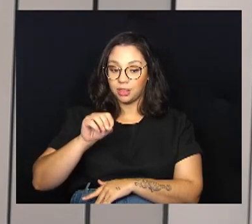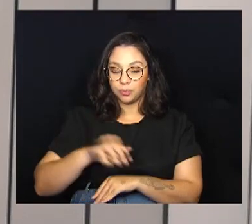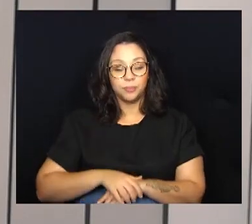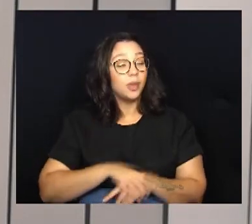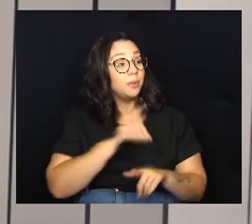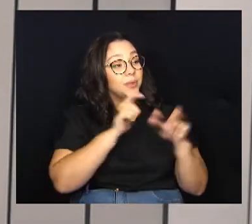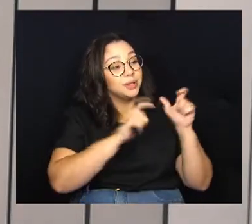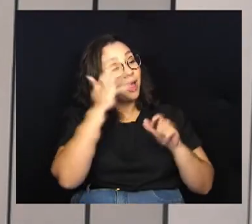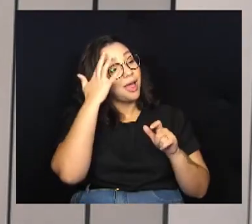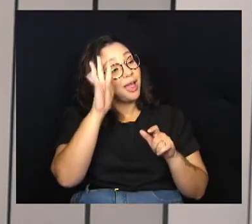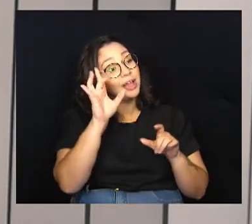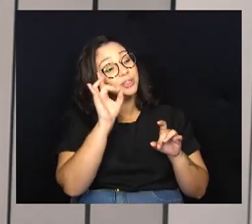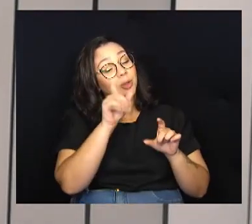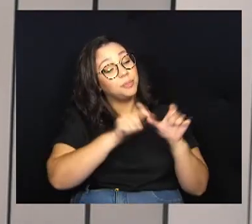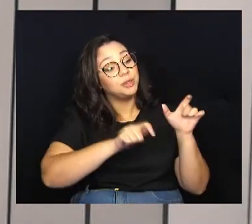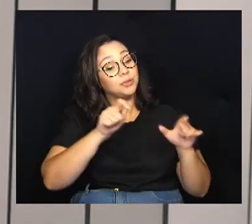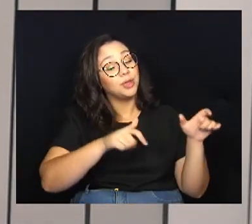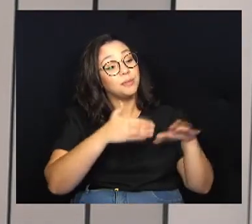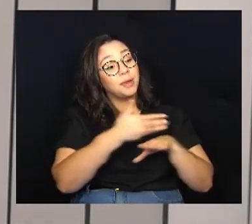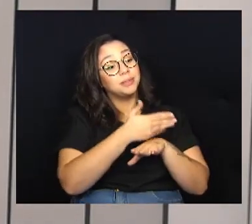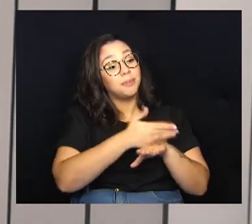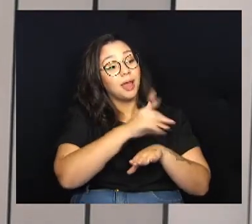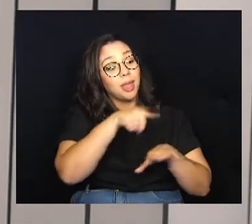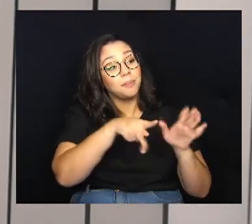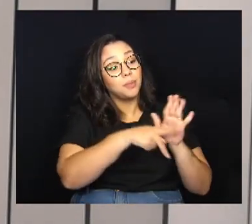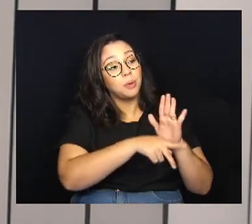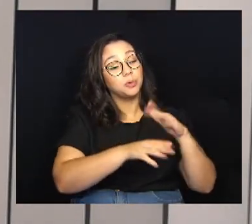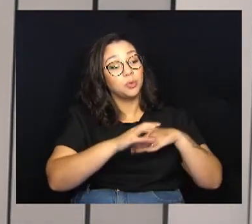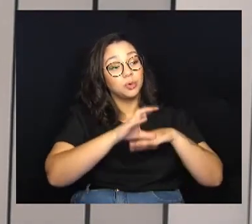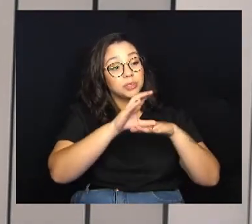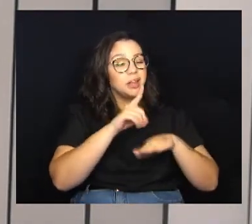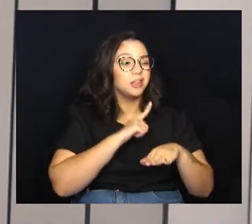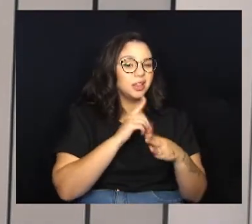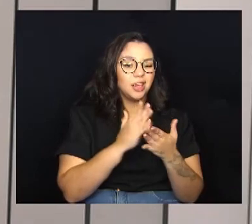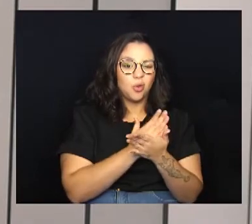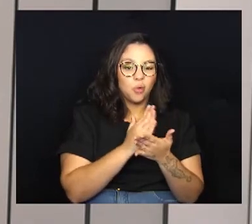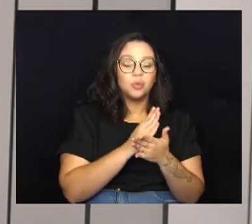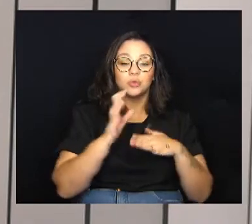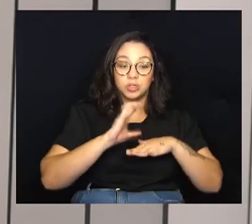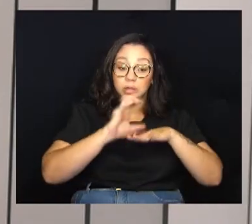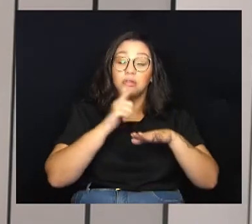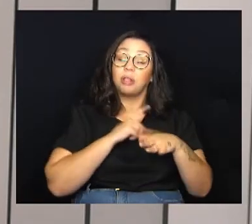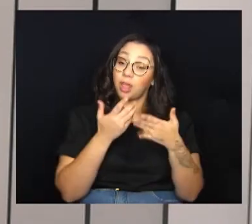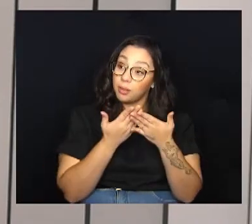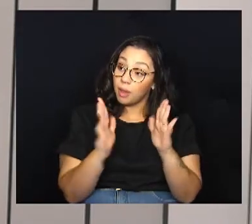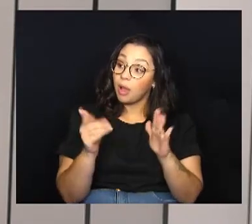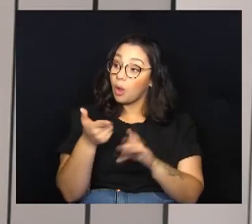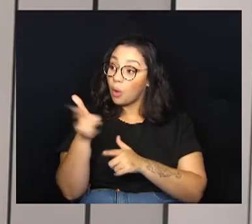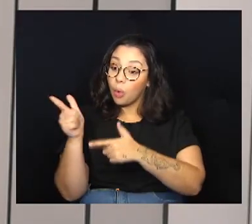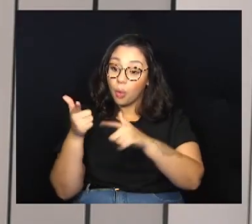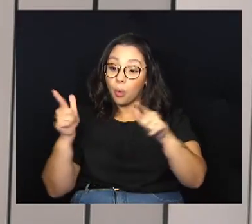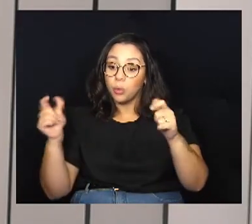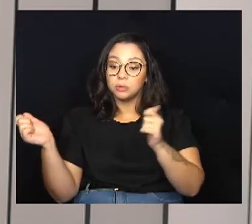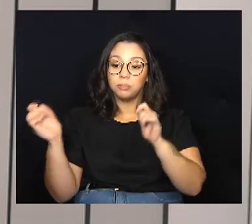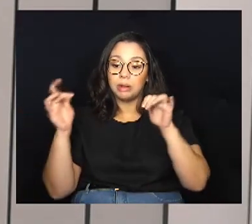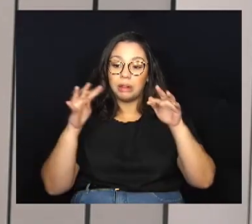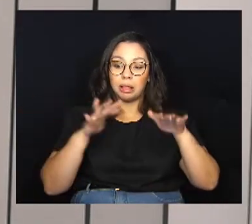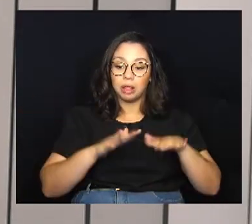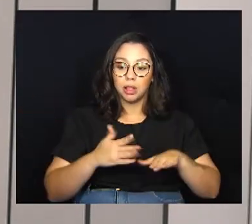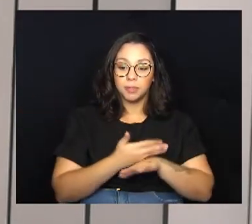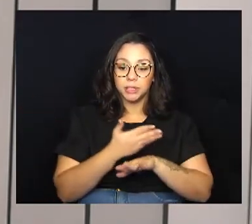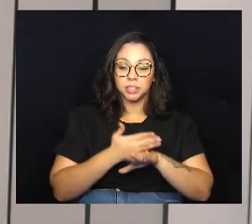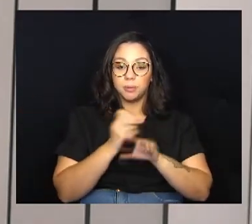esse papel de trazer programas, de falar com as suas famílias. Os equipamentos de saúde também têm esse